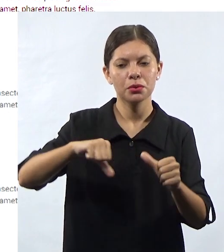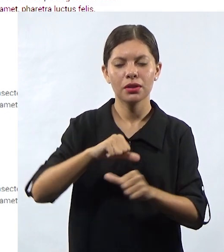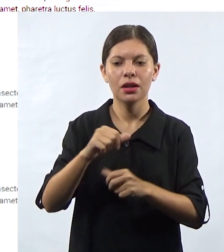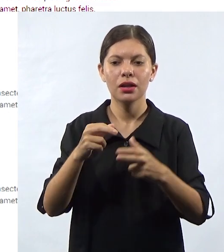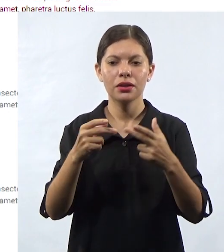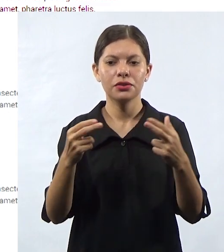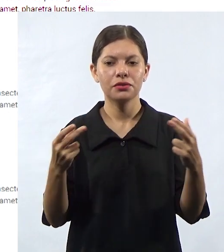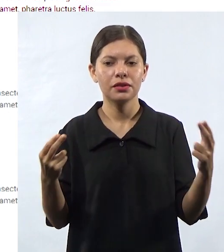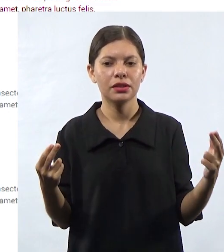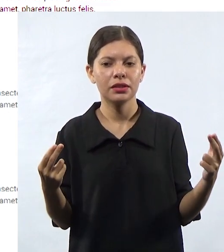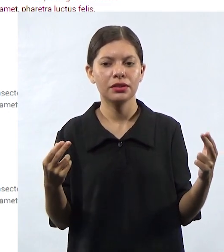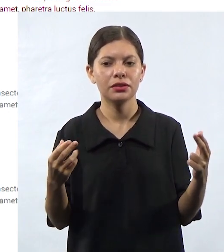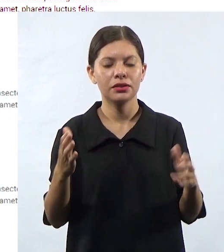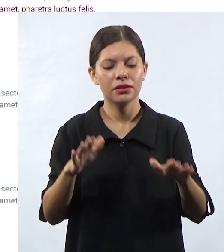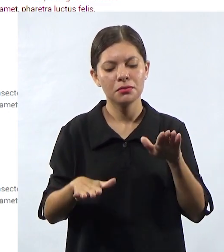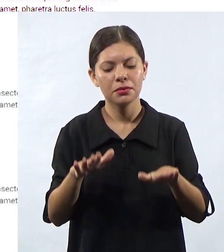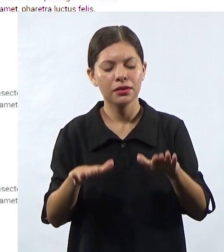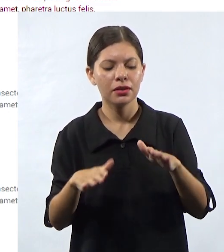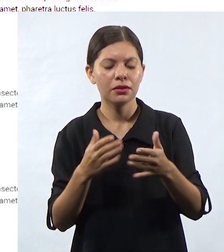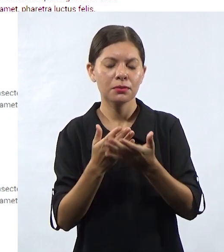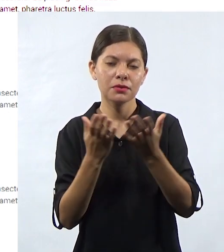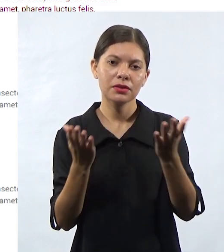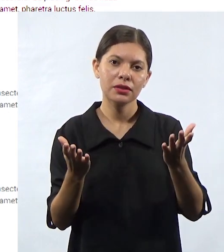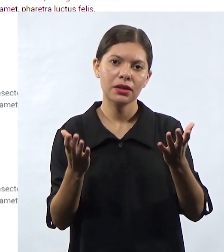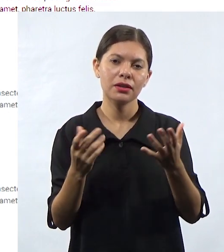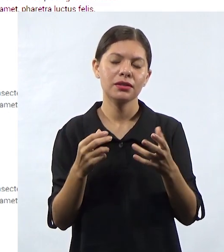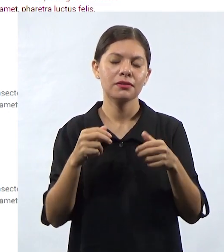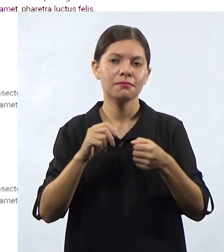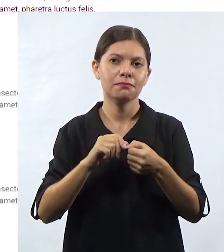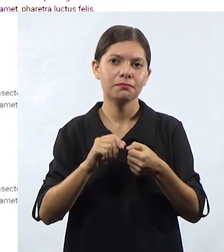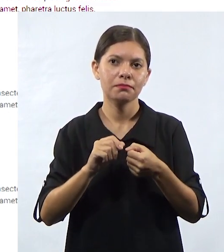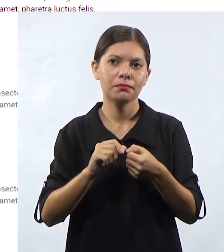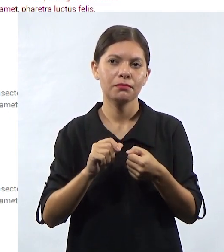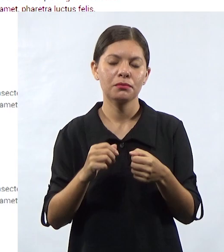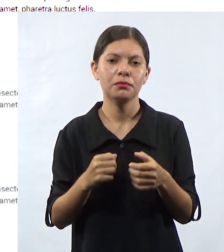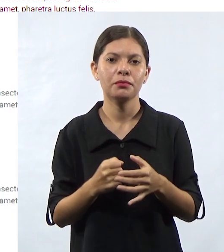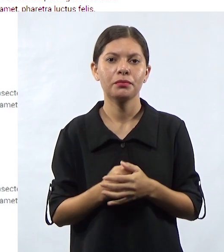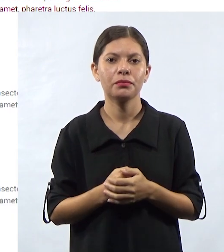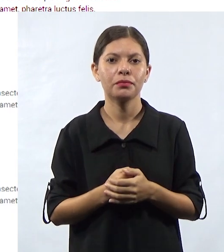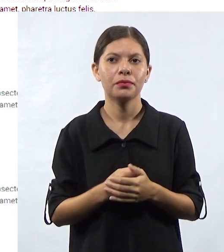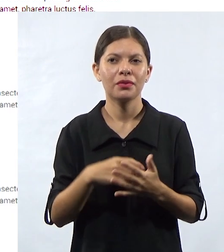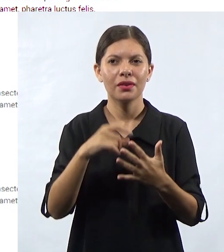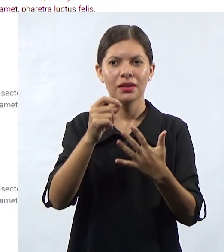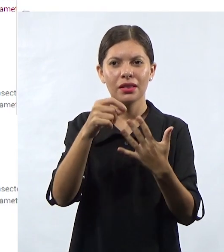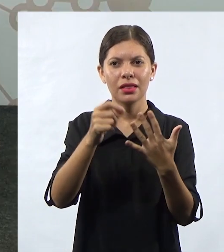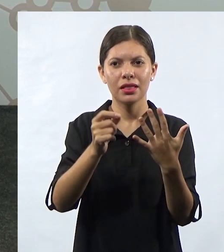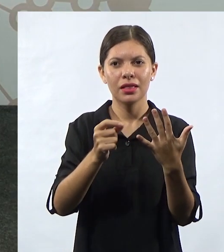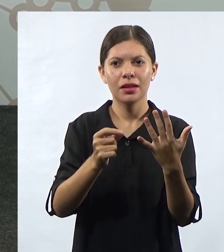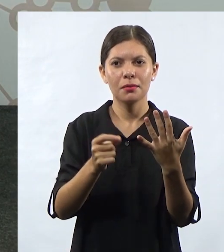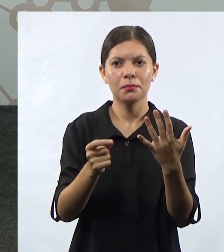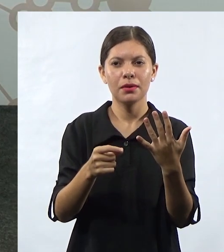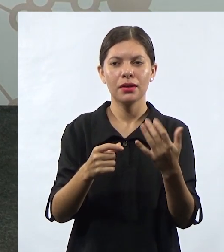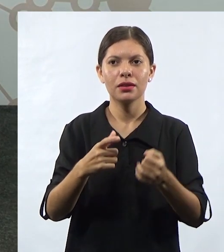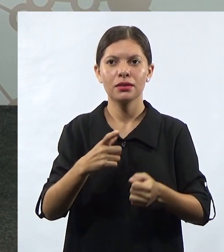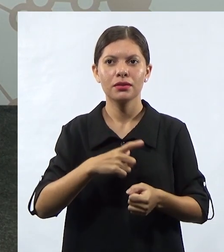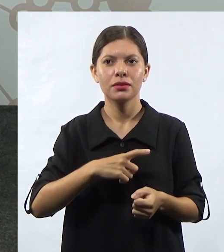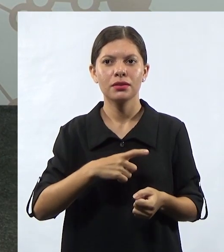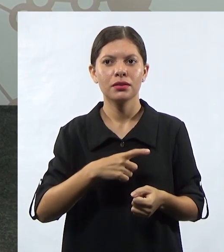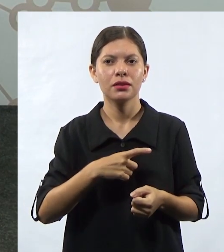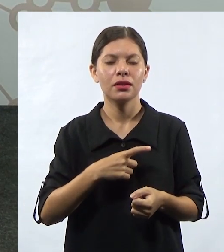depender muito de como você definir aqui. Existem outros elementos que você pode